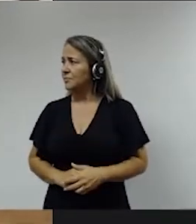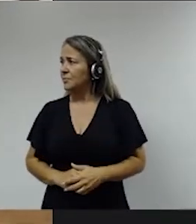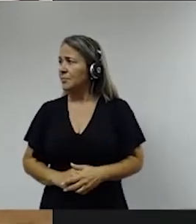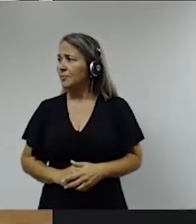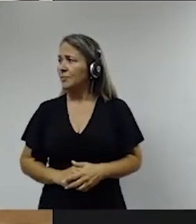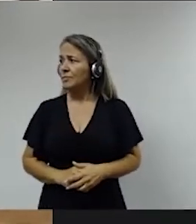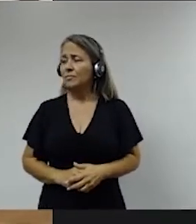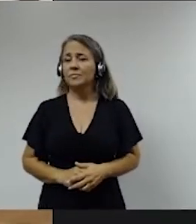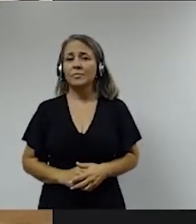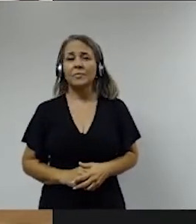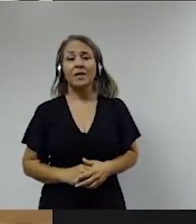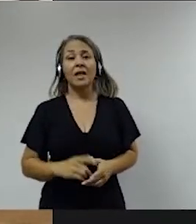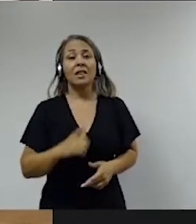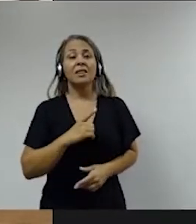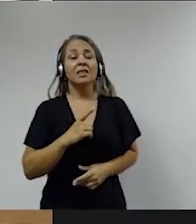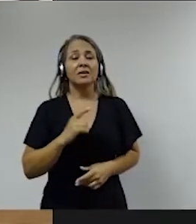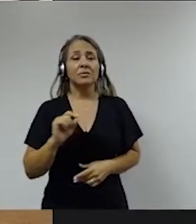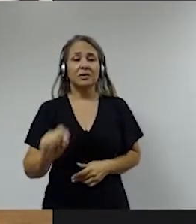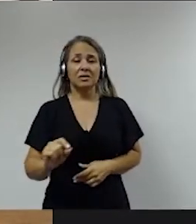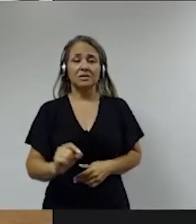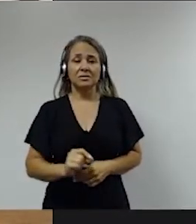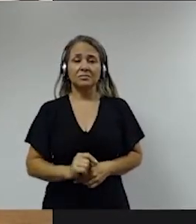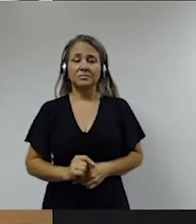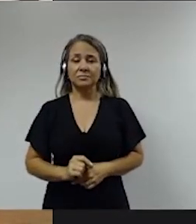Aí tem